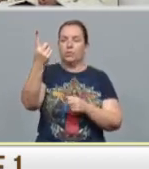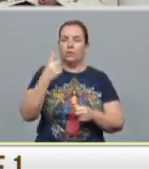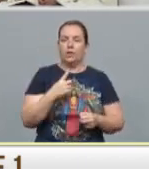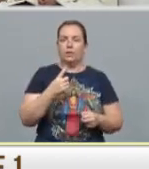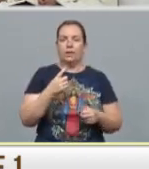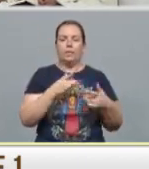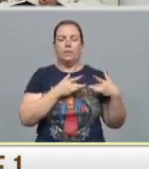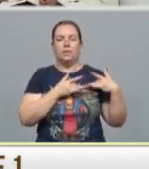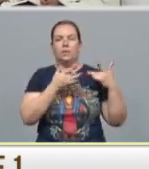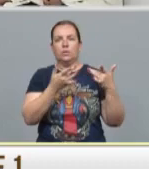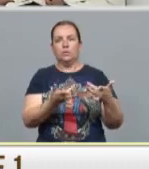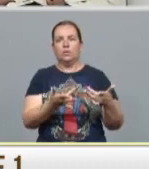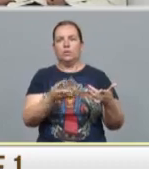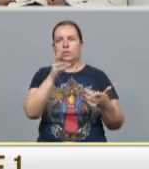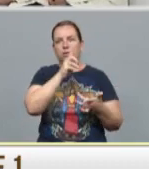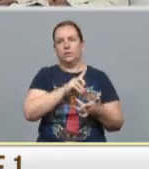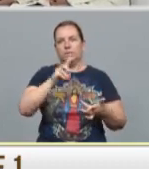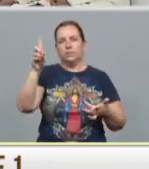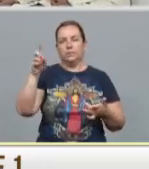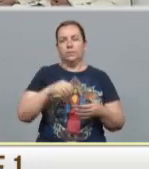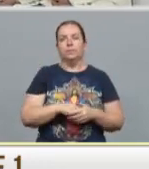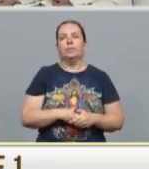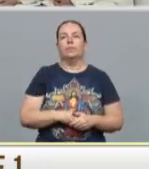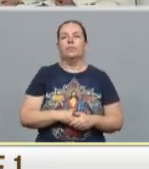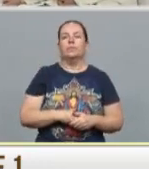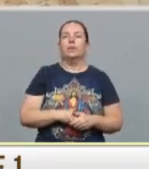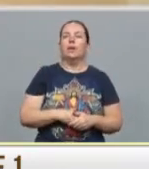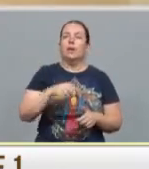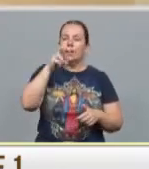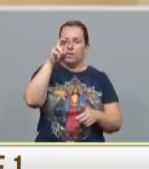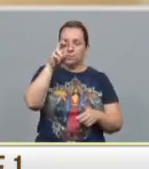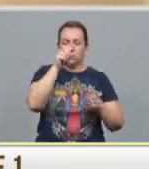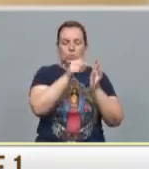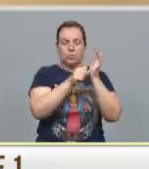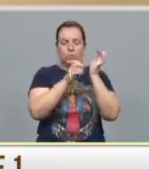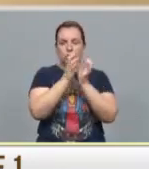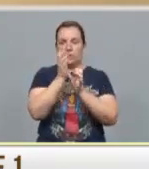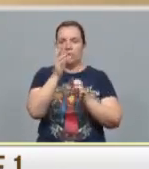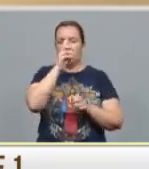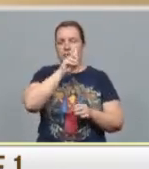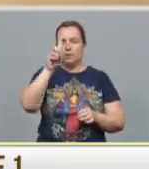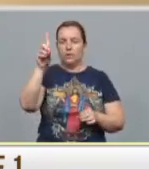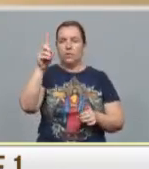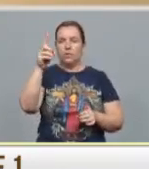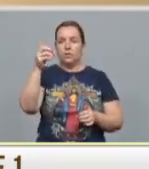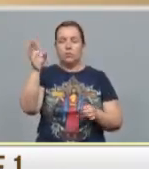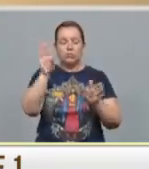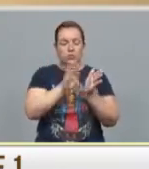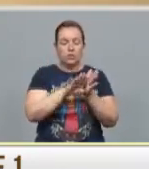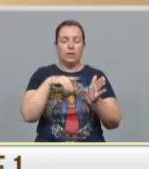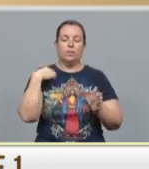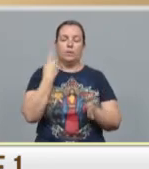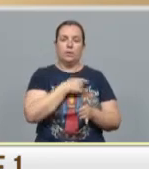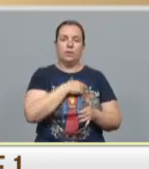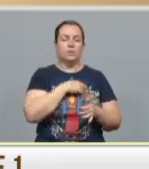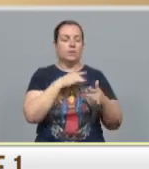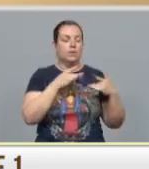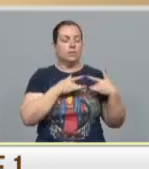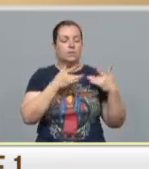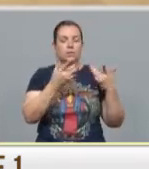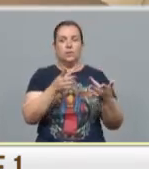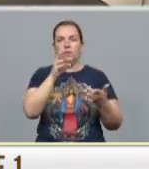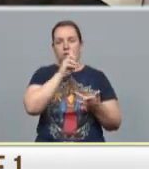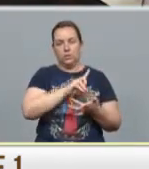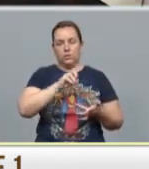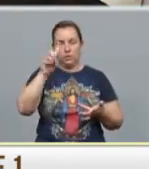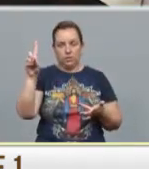a misericórdia de Deus. Pelas 5 chagas de Jesus nos vem a misericórdia de Deus.